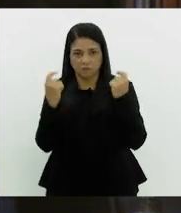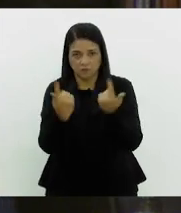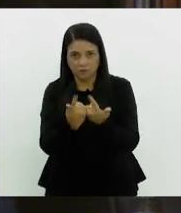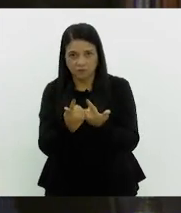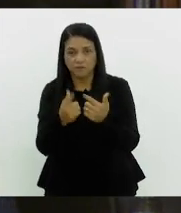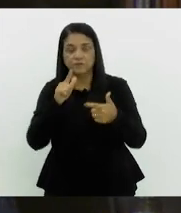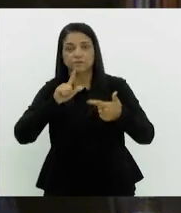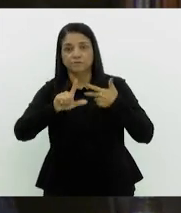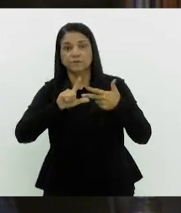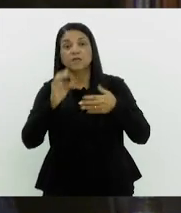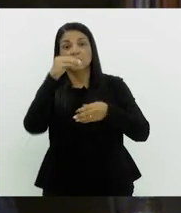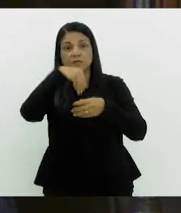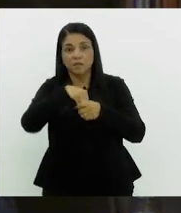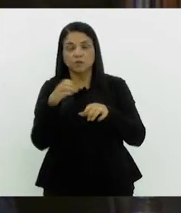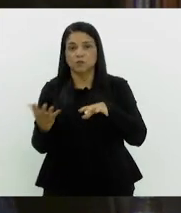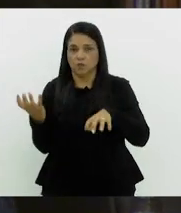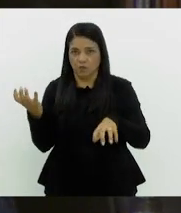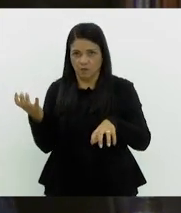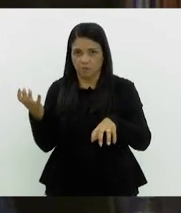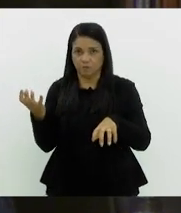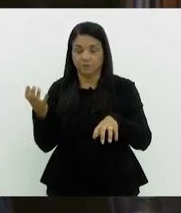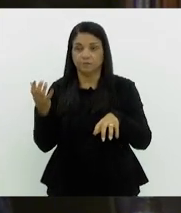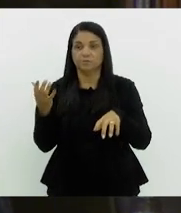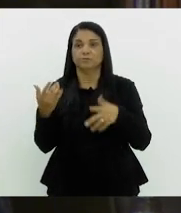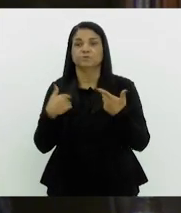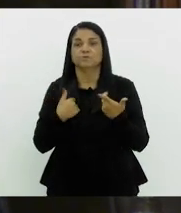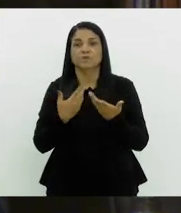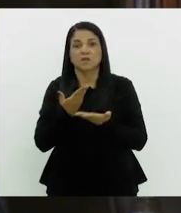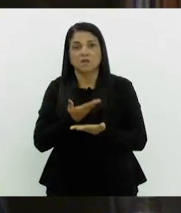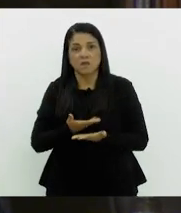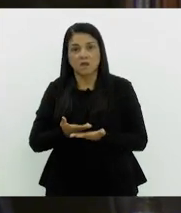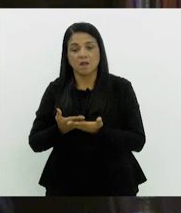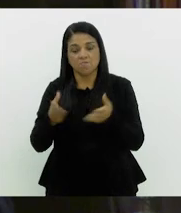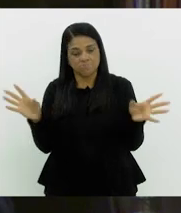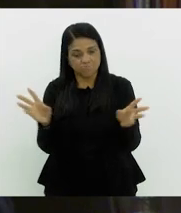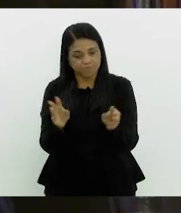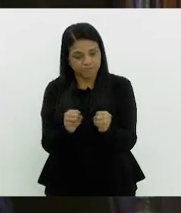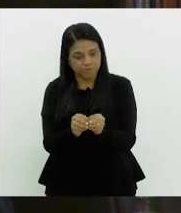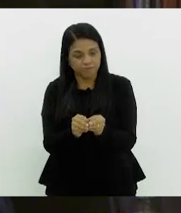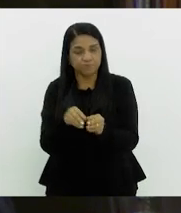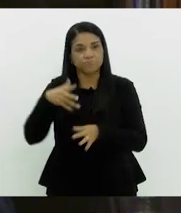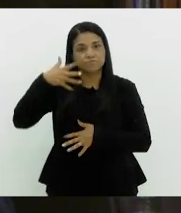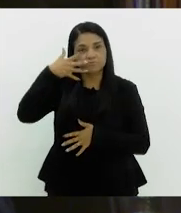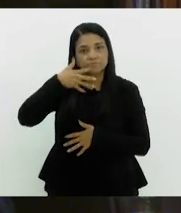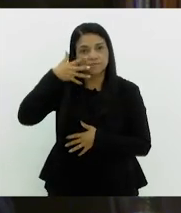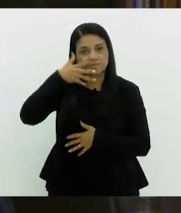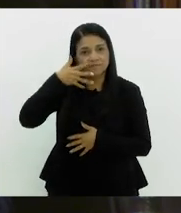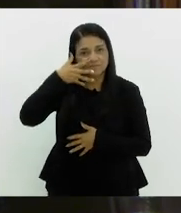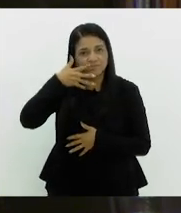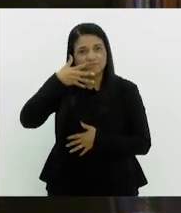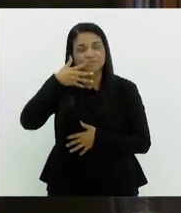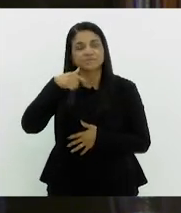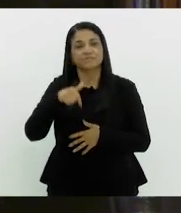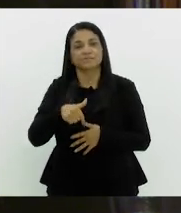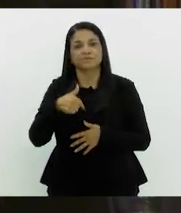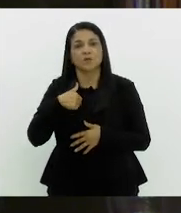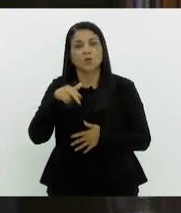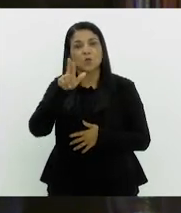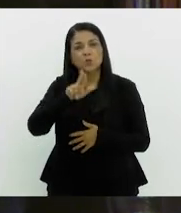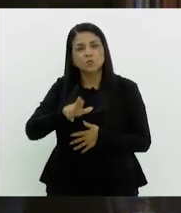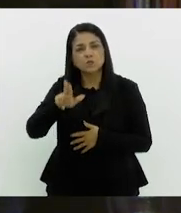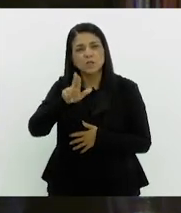Congresso Nacional. Sem me alongar, já encaminhando para o encerramento aqui dessa fala, vejam que eu usei o